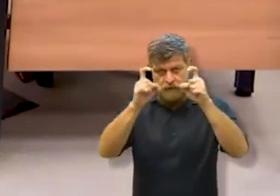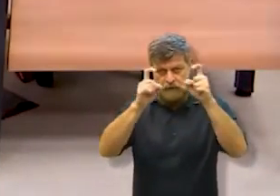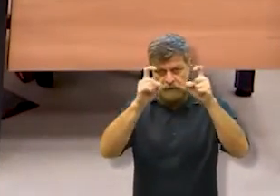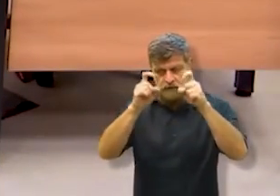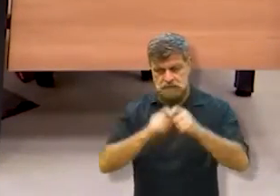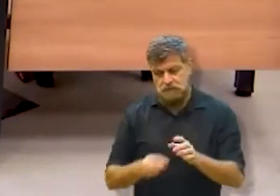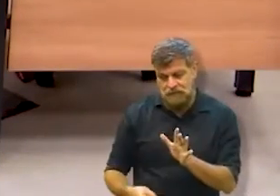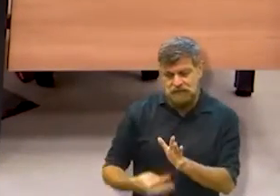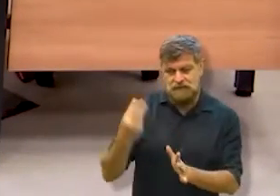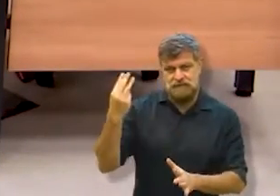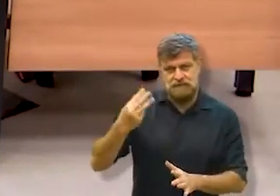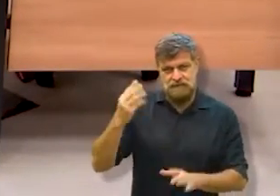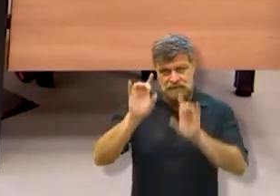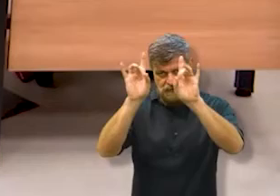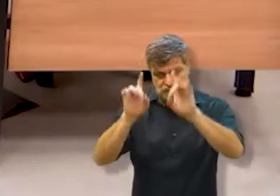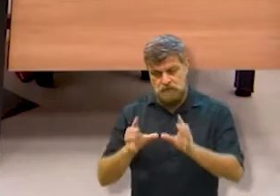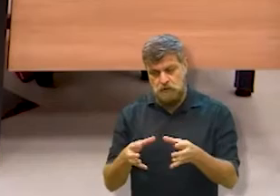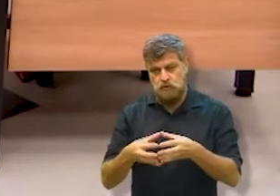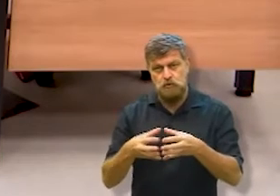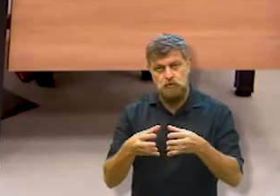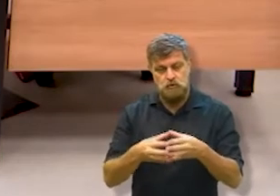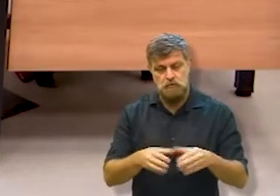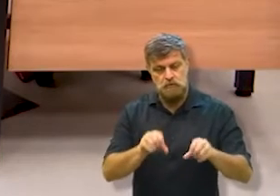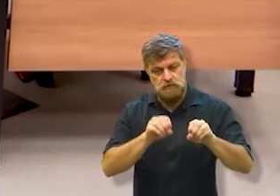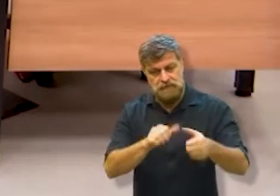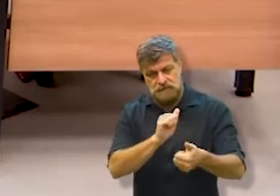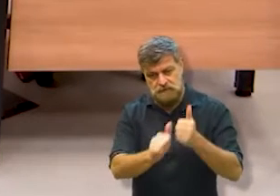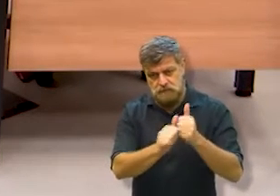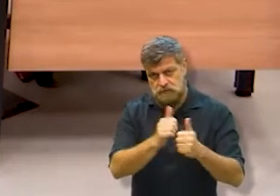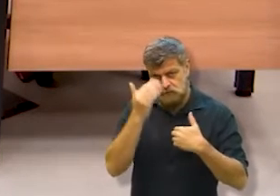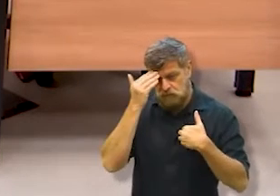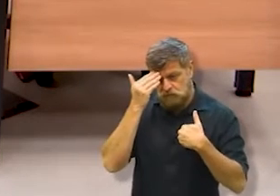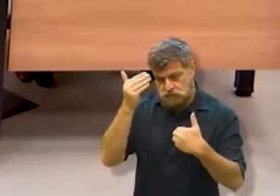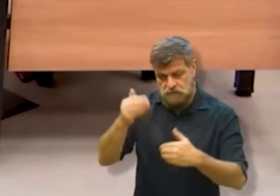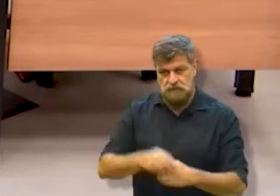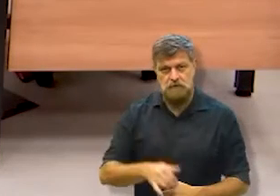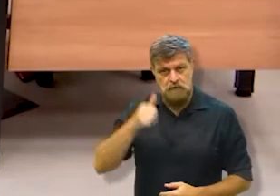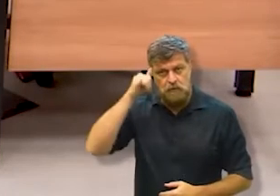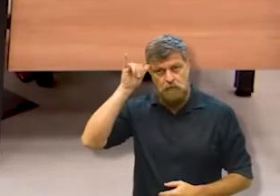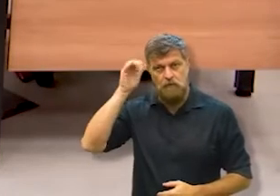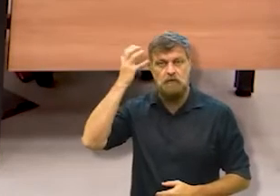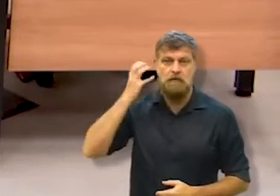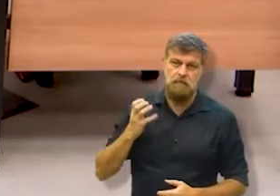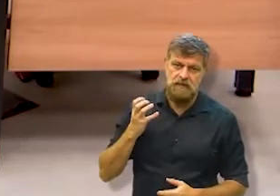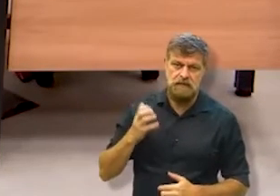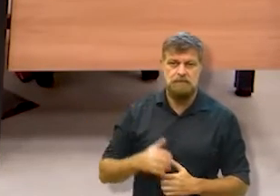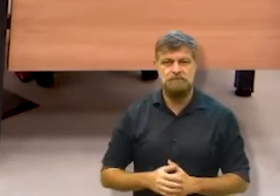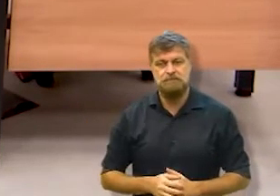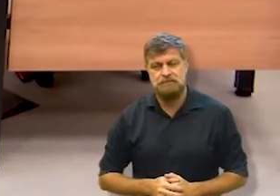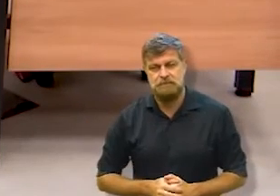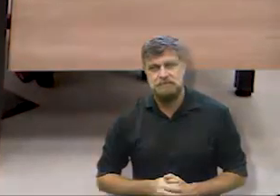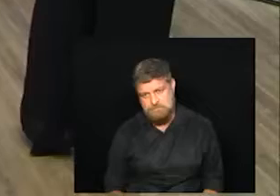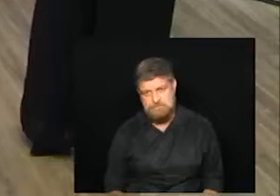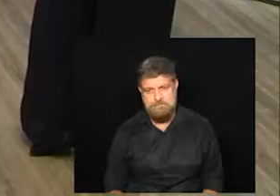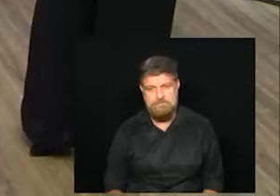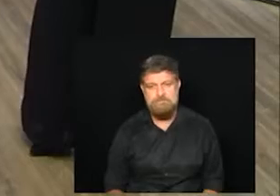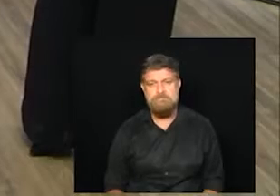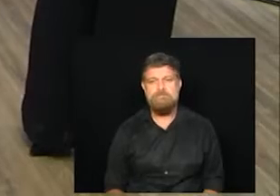também encerrado a nossa terceira reunião extraordinária da Comissão de Educação e Esporte. Muito obrigado, vereador Paulo Búfalo, vereadora Guida